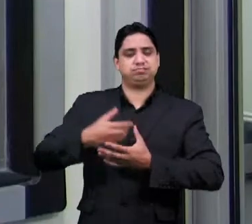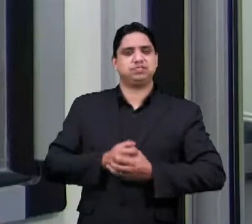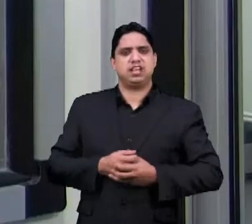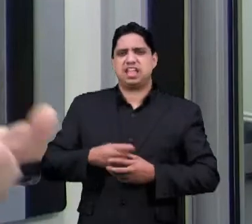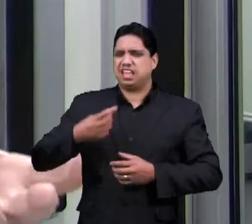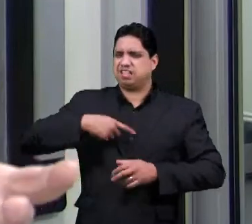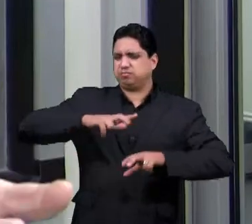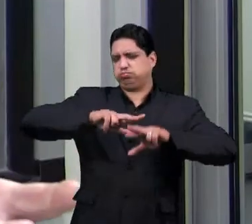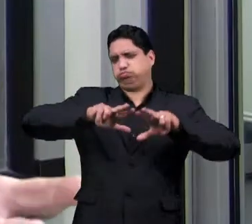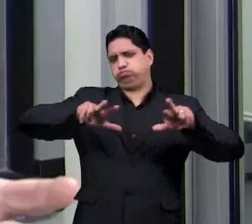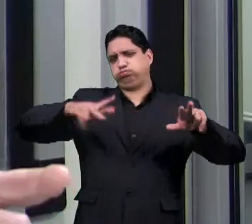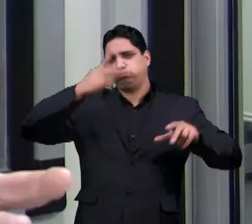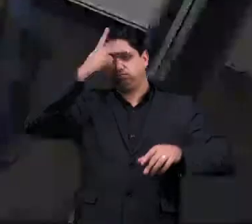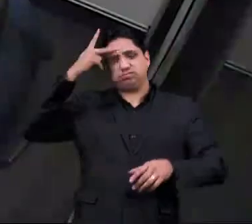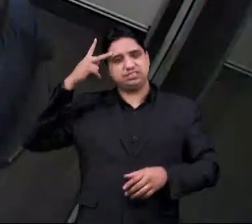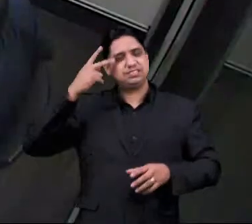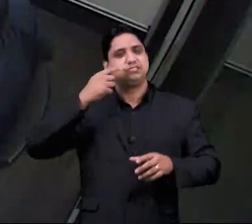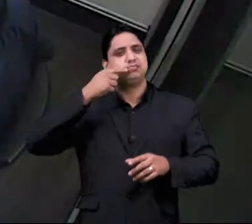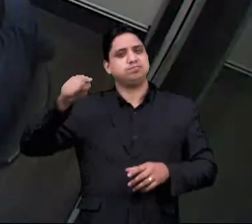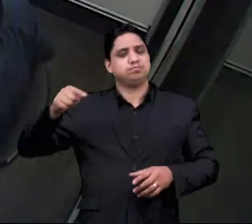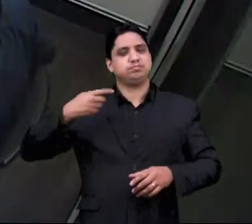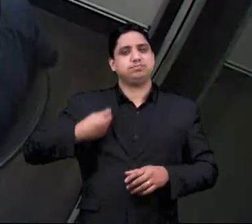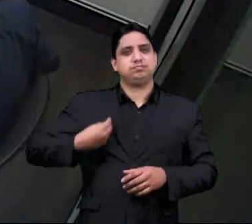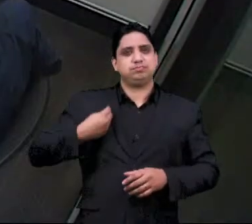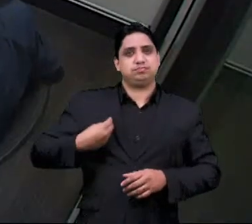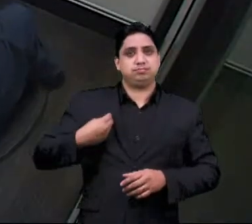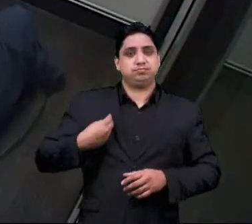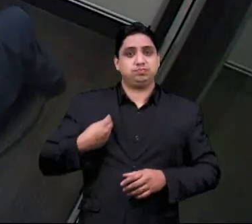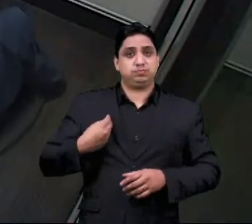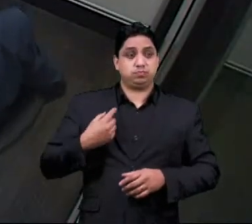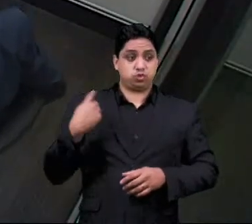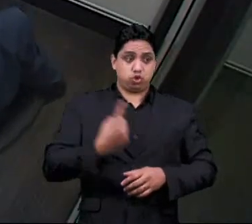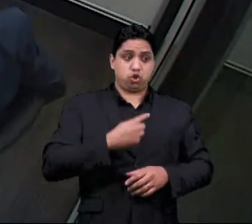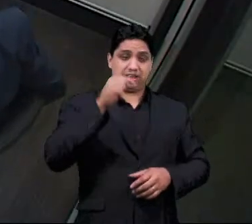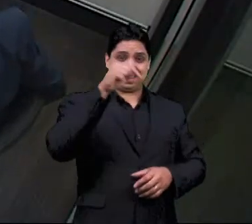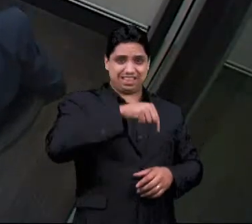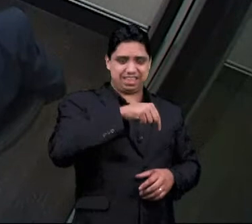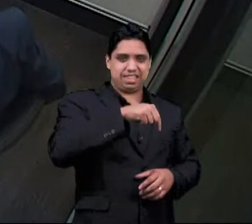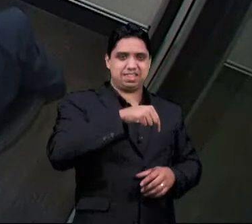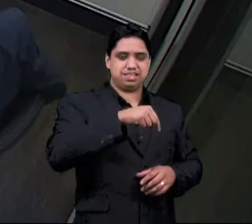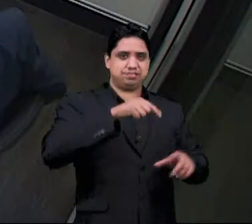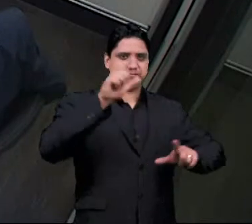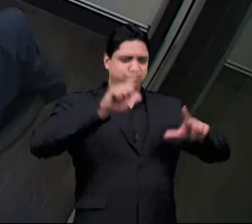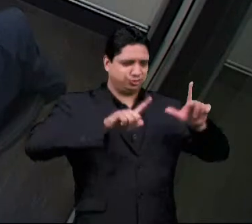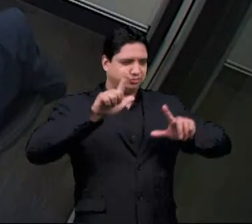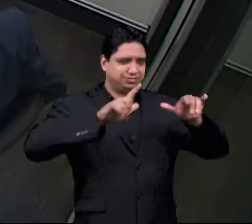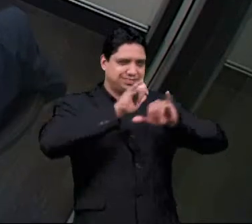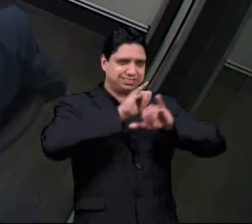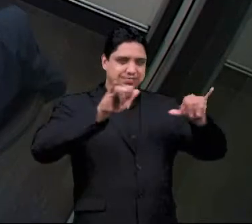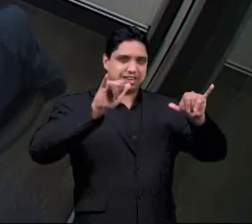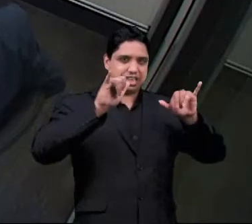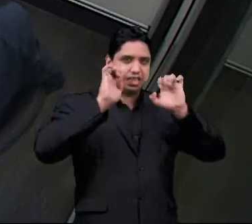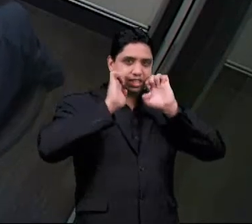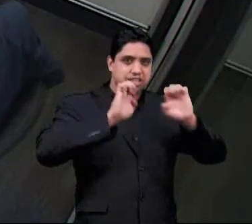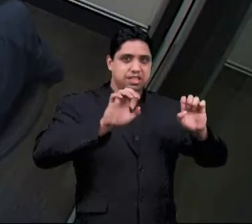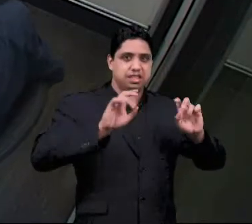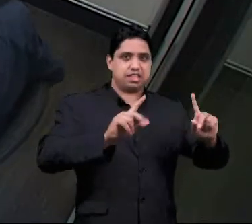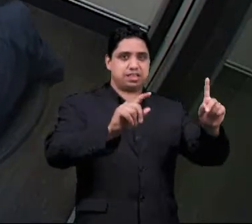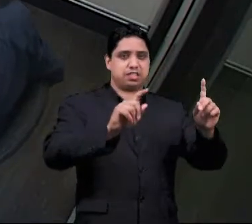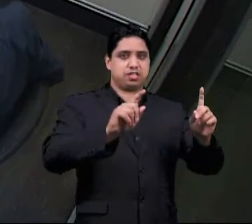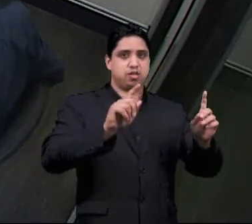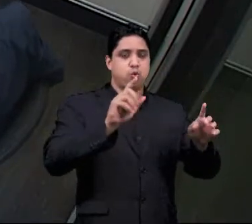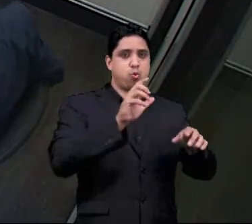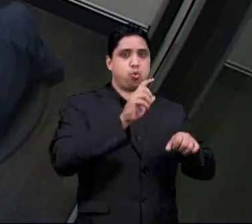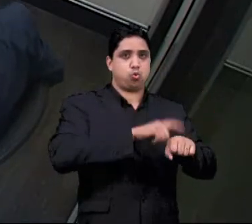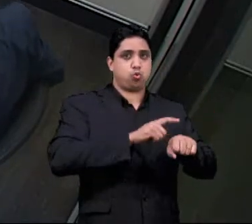pessoas, todas as semanas participando. Nós no programa, obviamente num número menor, porque para a escola